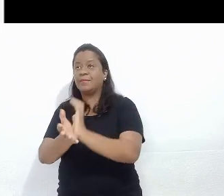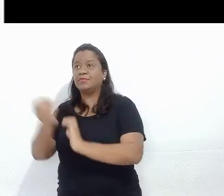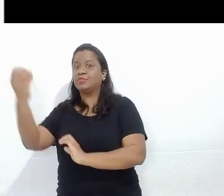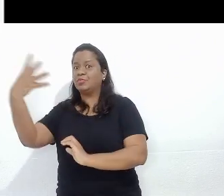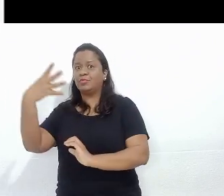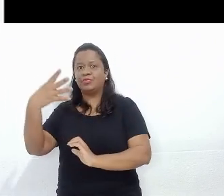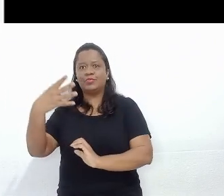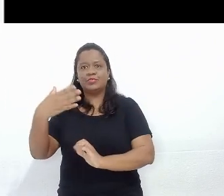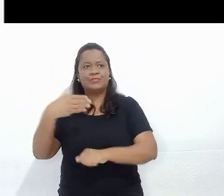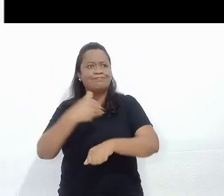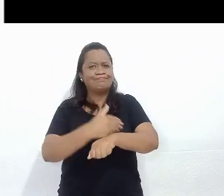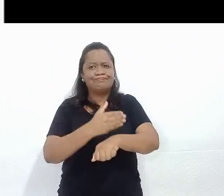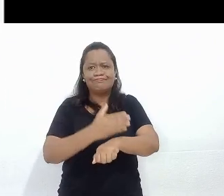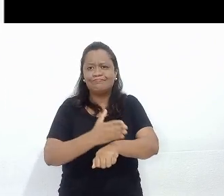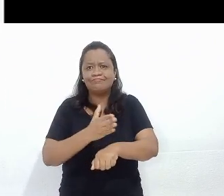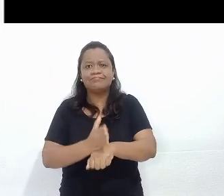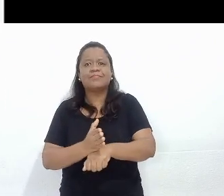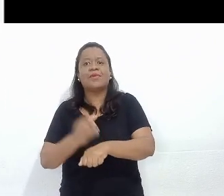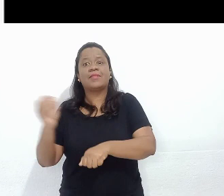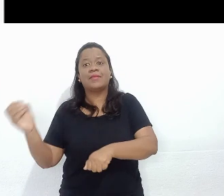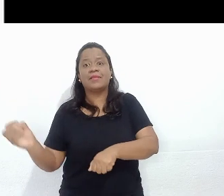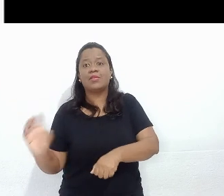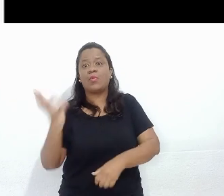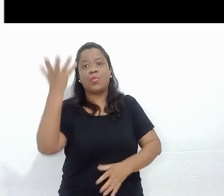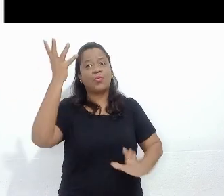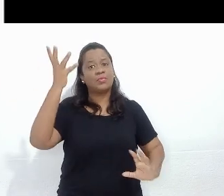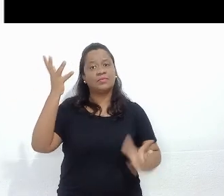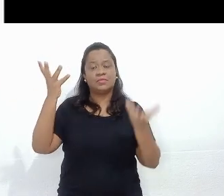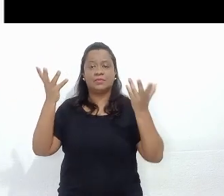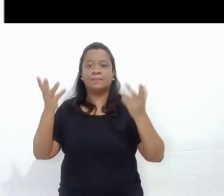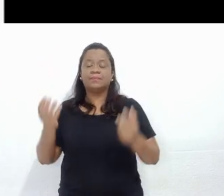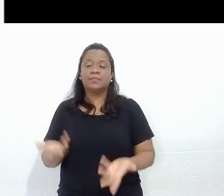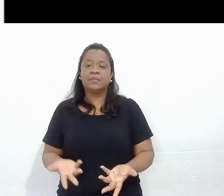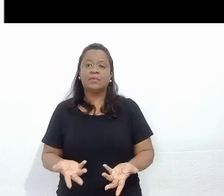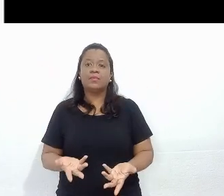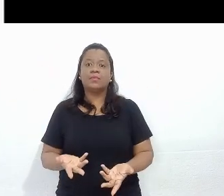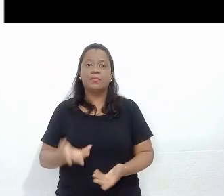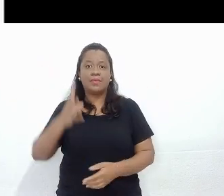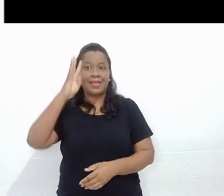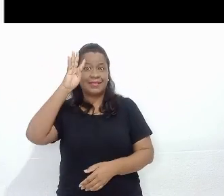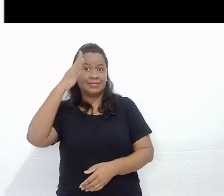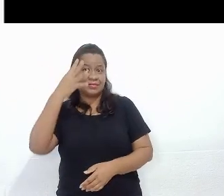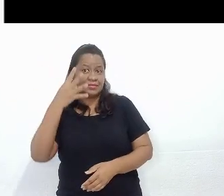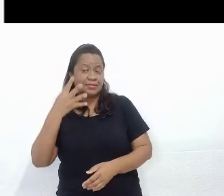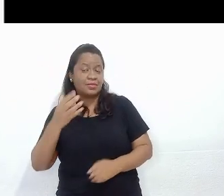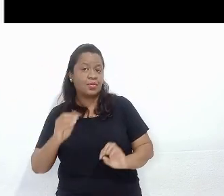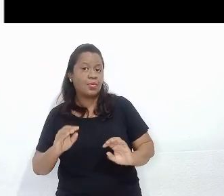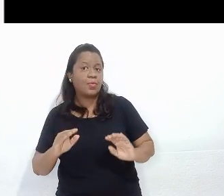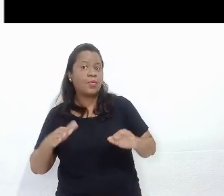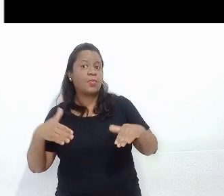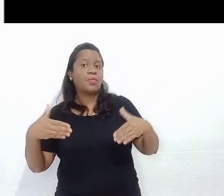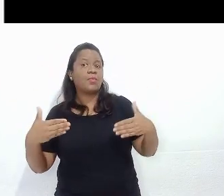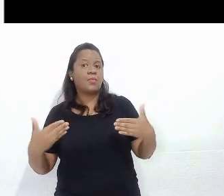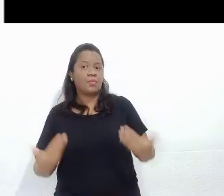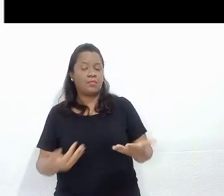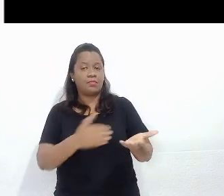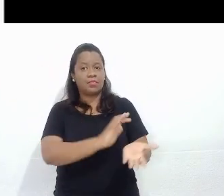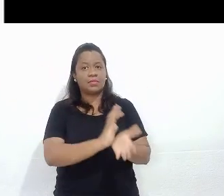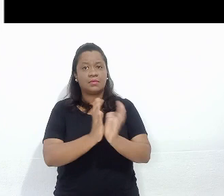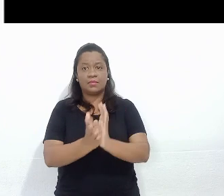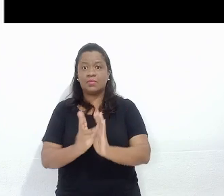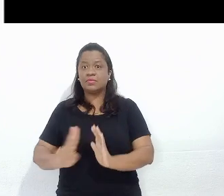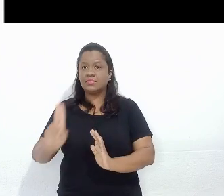né? E a decisão de qual equipamento usar não deve ser tomada sempre em função do que é